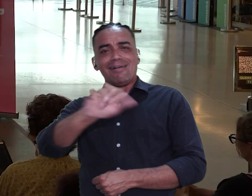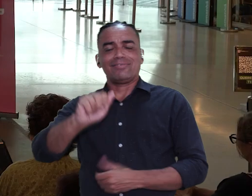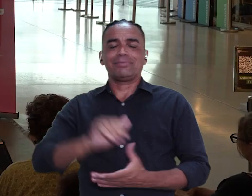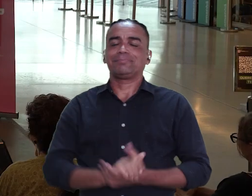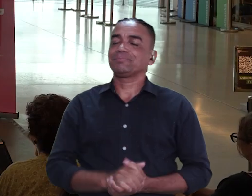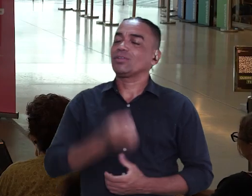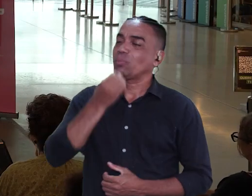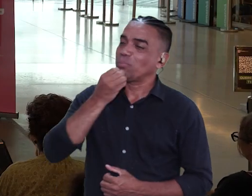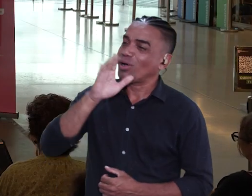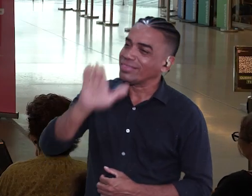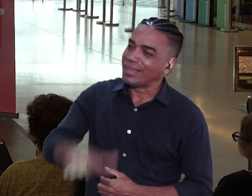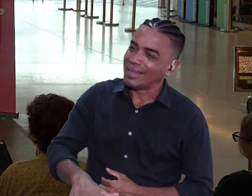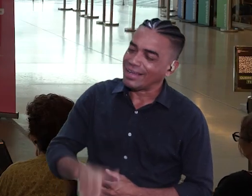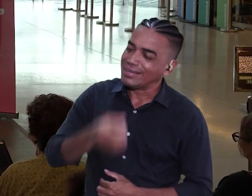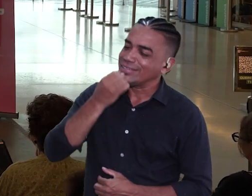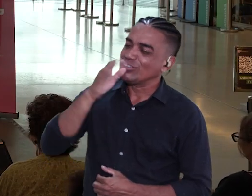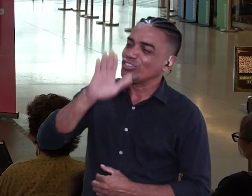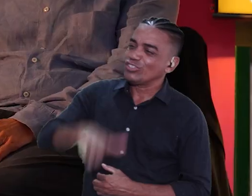Bem, boa tarde,